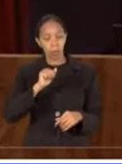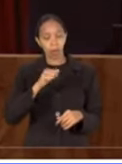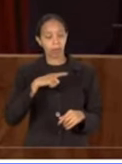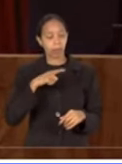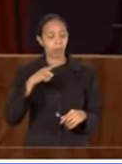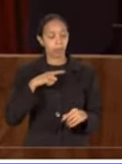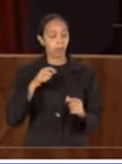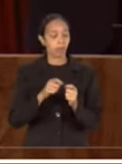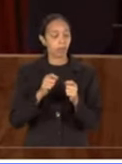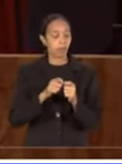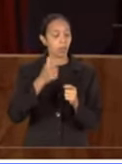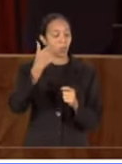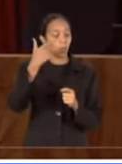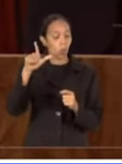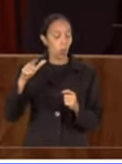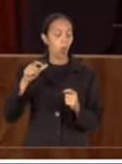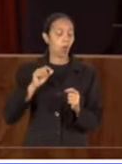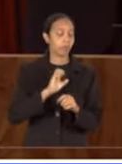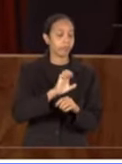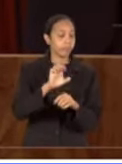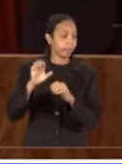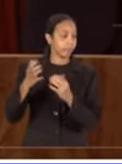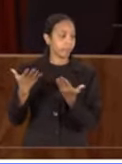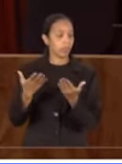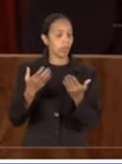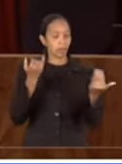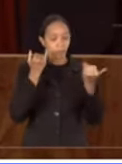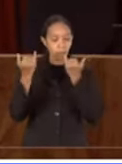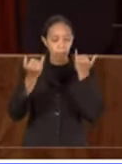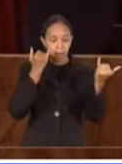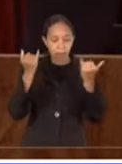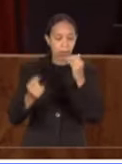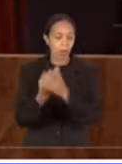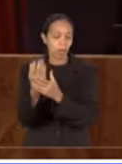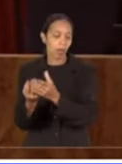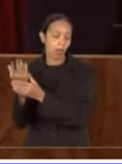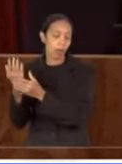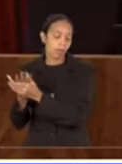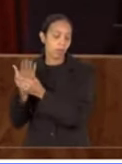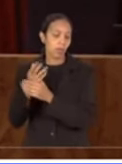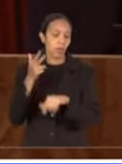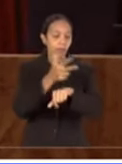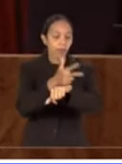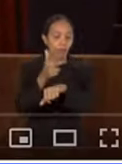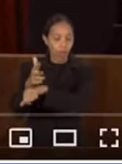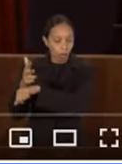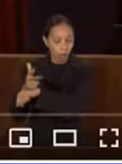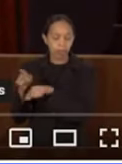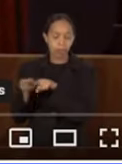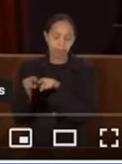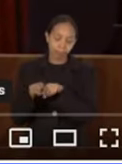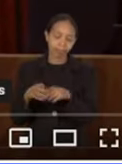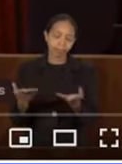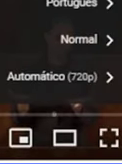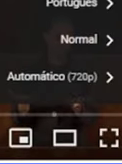de eventos de pré-campanha com vasta cobertura midiática e produção de vídeo.